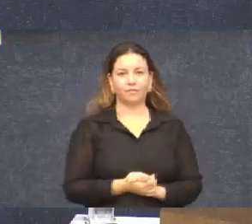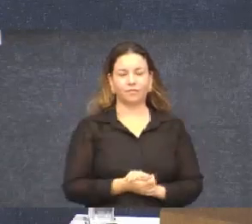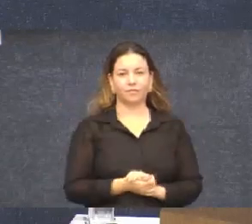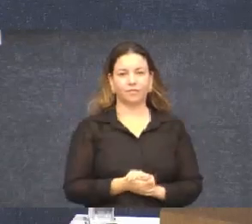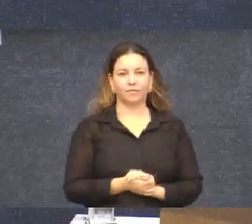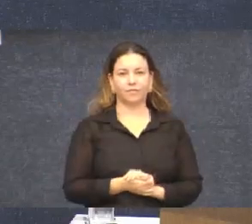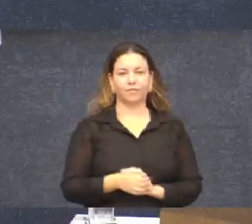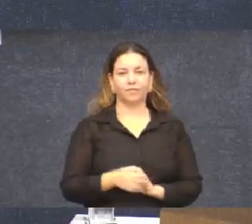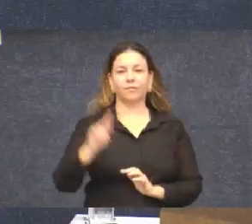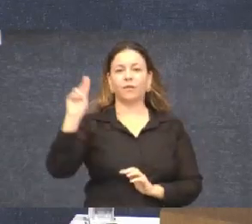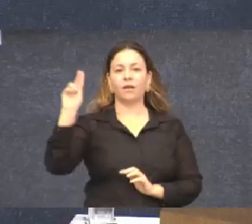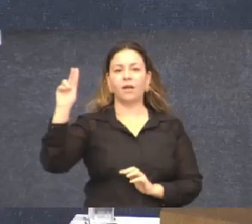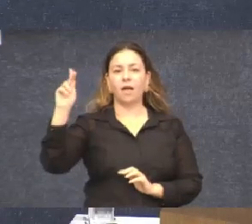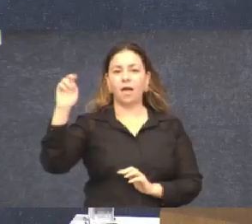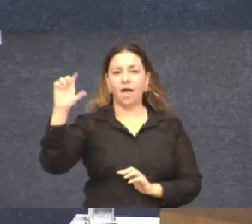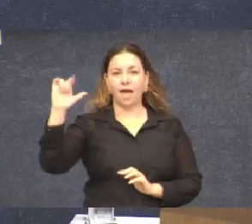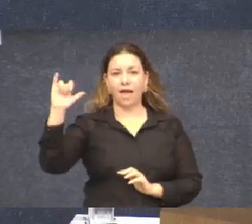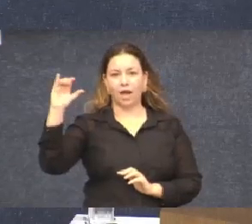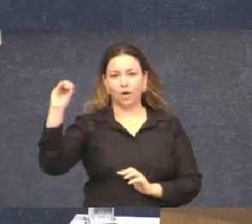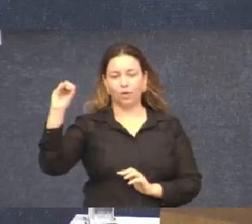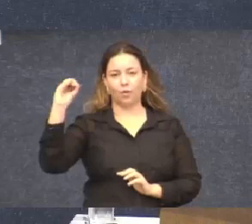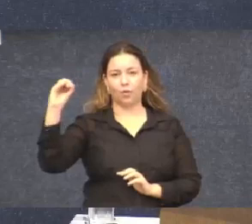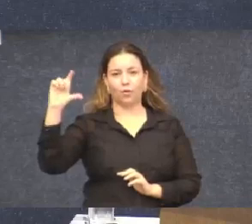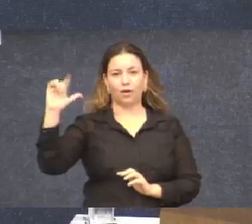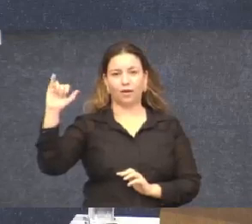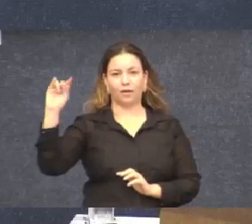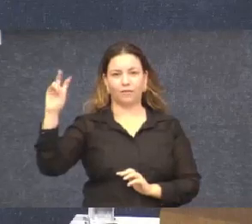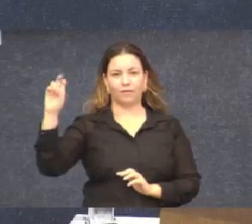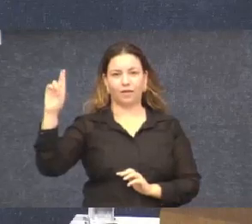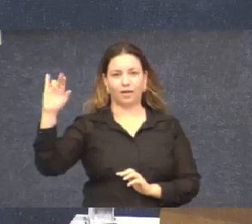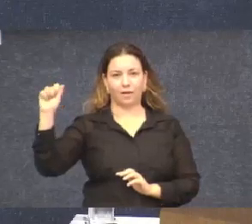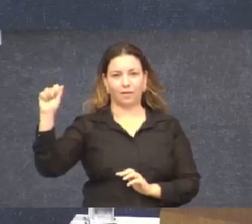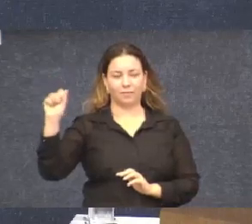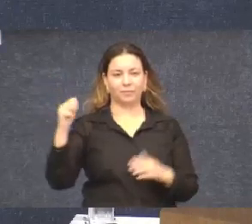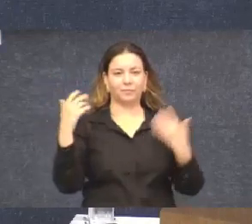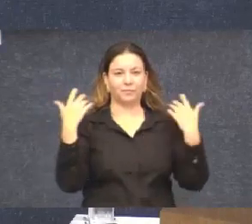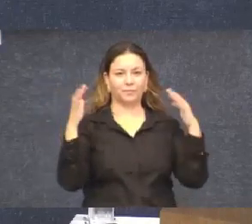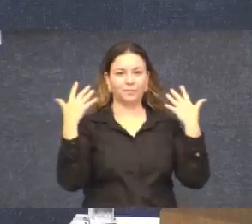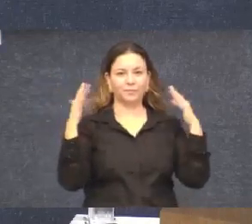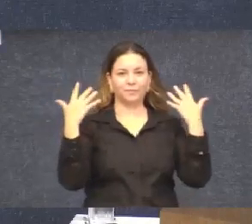E Hélio Nonato de Oliveira.